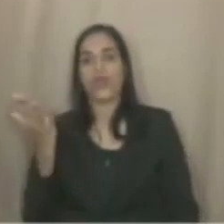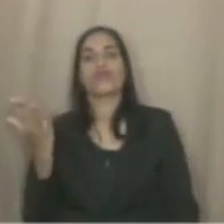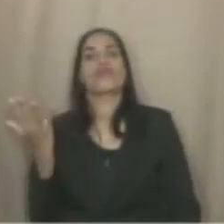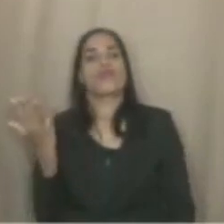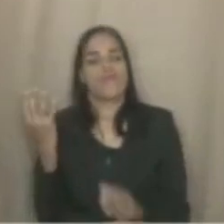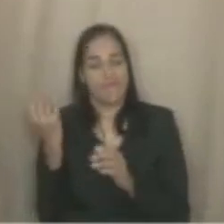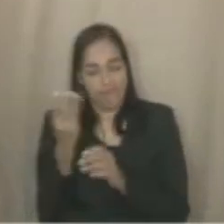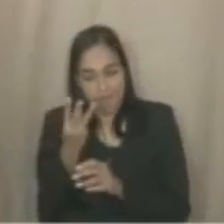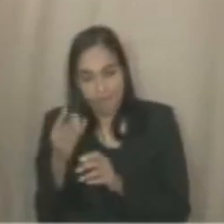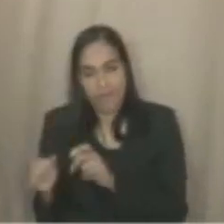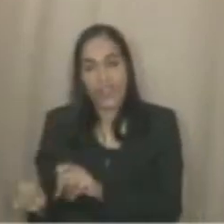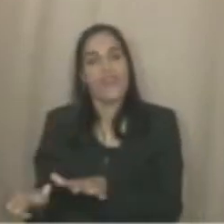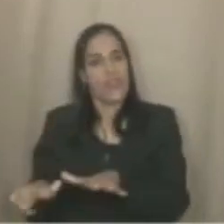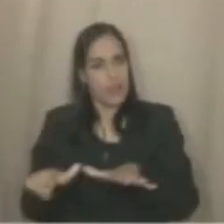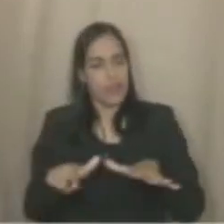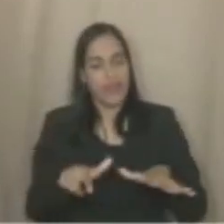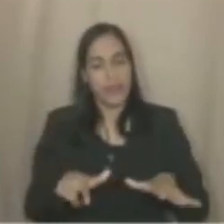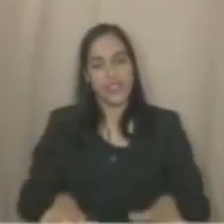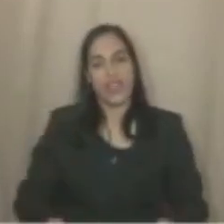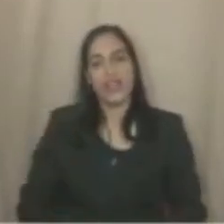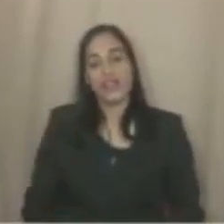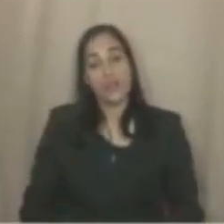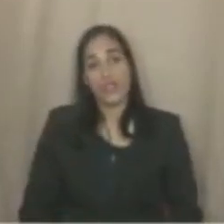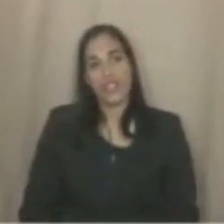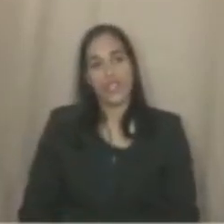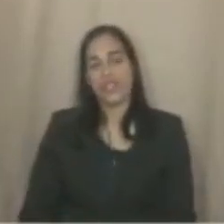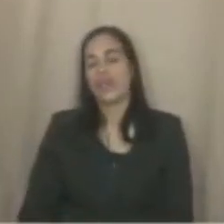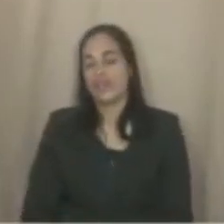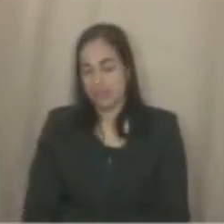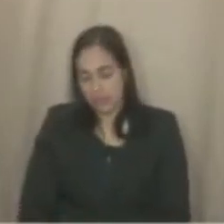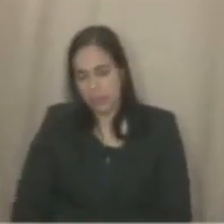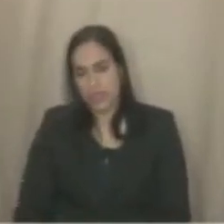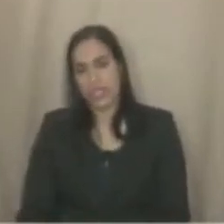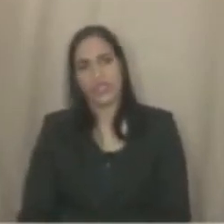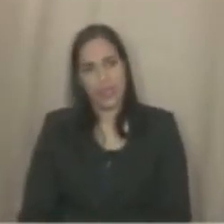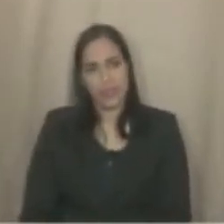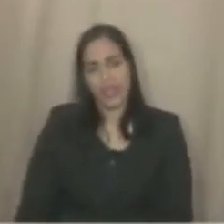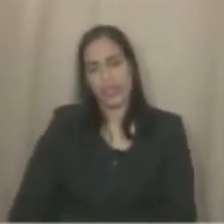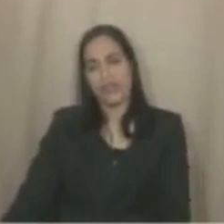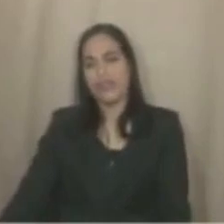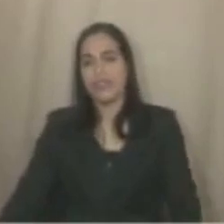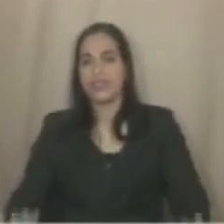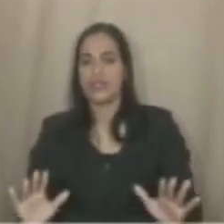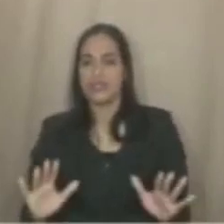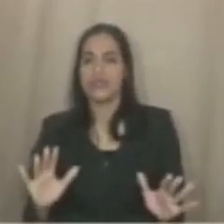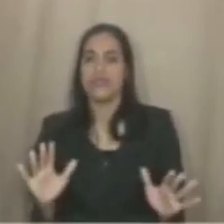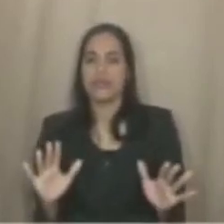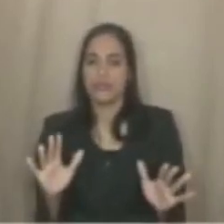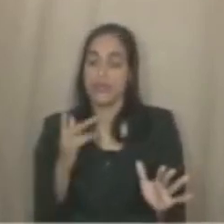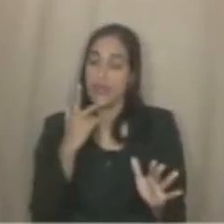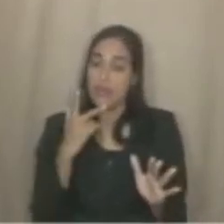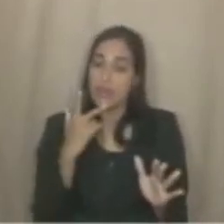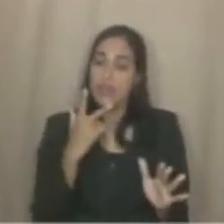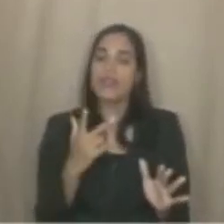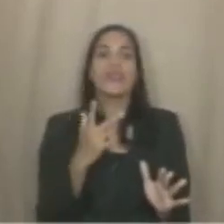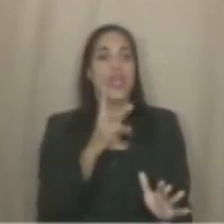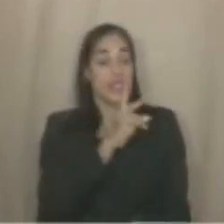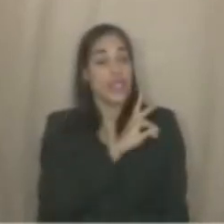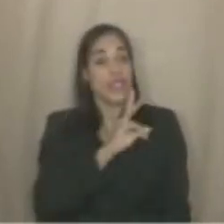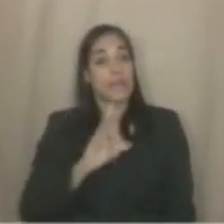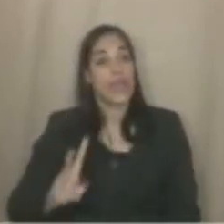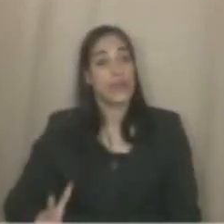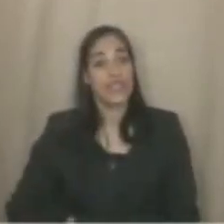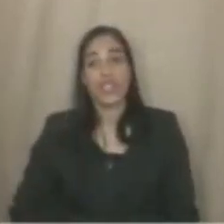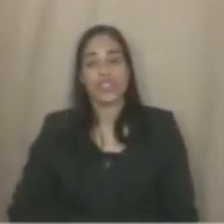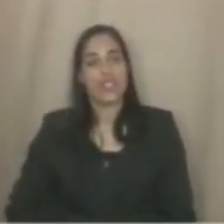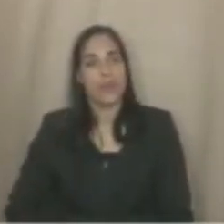semanas atrás, com essas chuvas que aconteceram na cidade do Recife. Então, o que vai vir por aí é como eles falaram: vereador, isso aqui